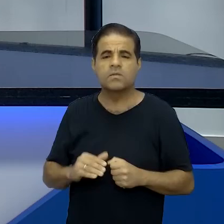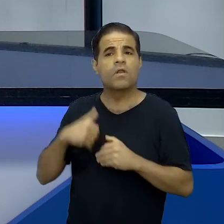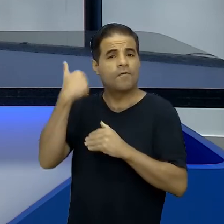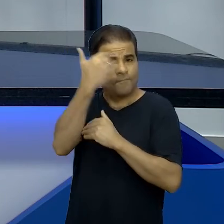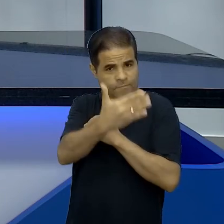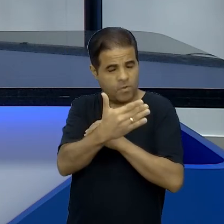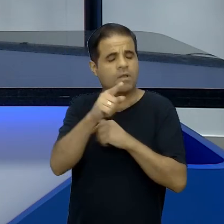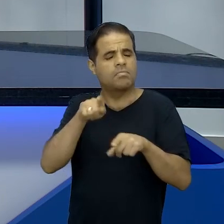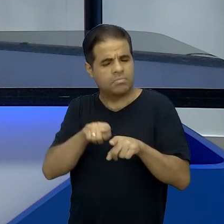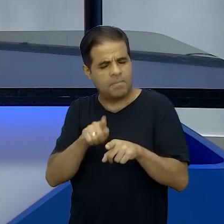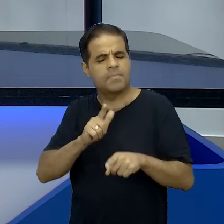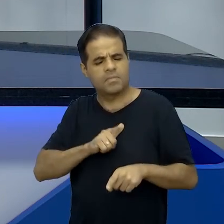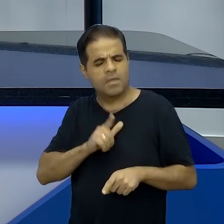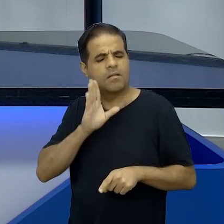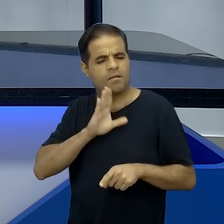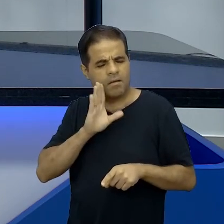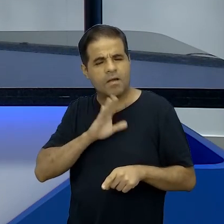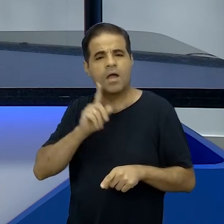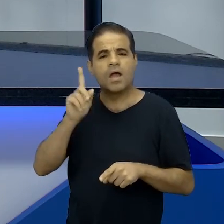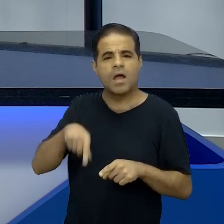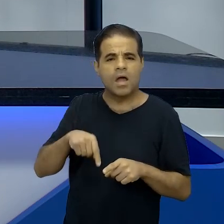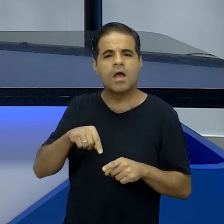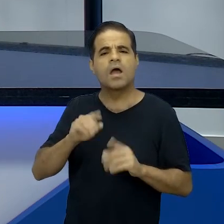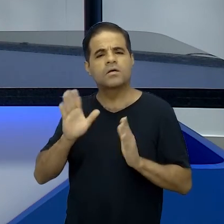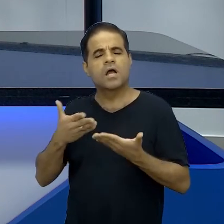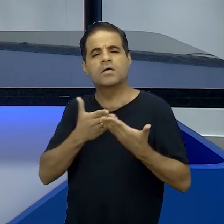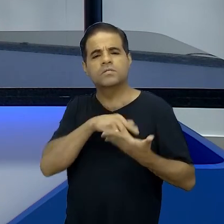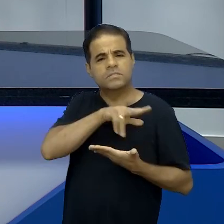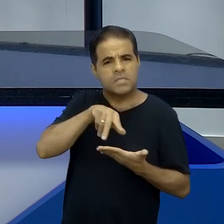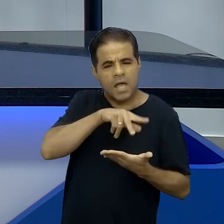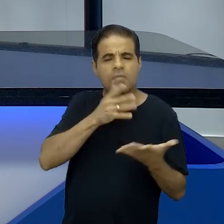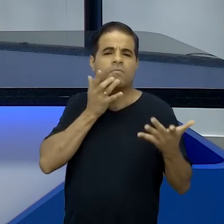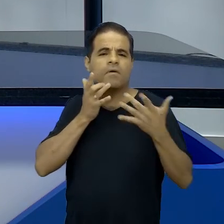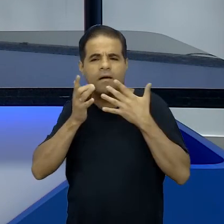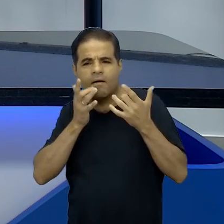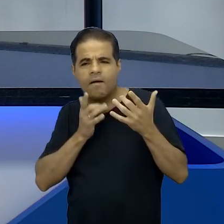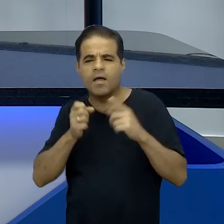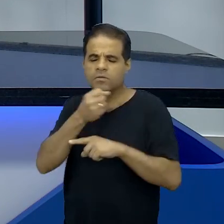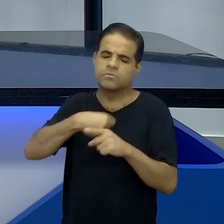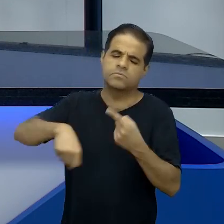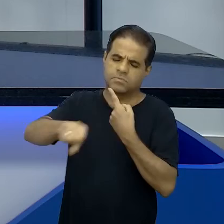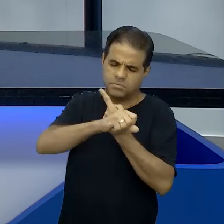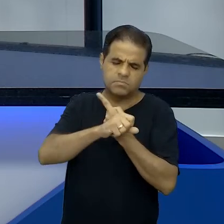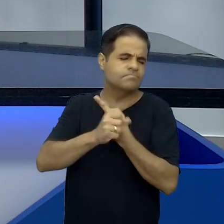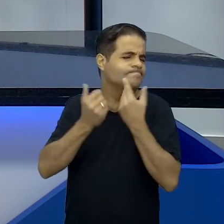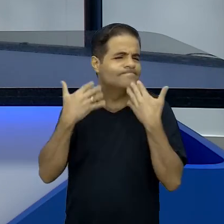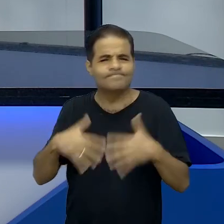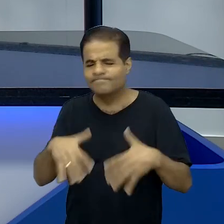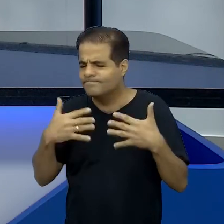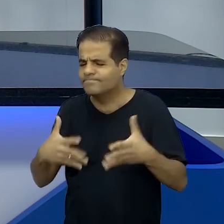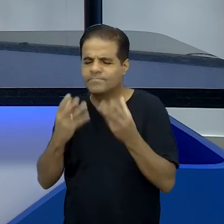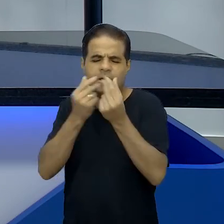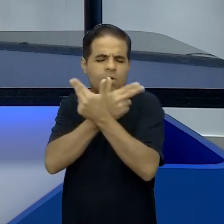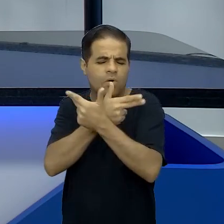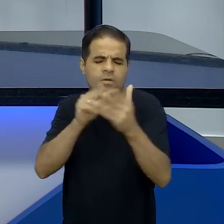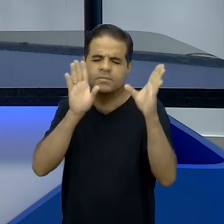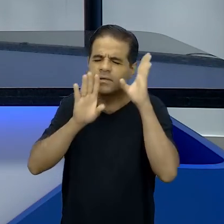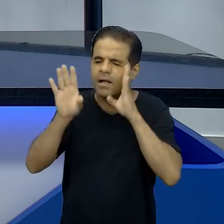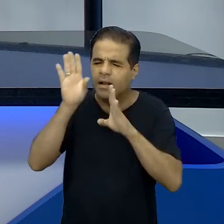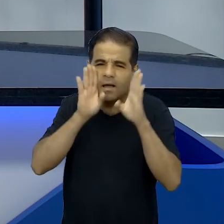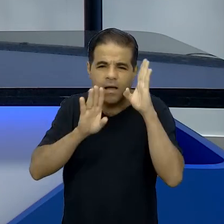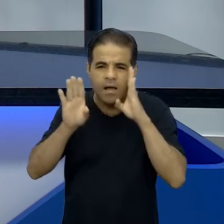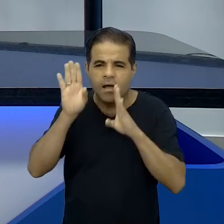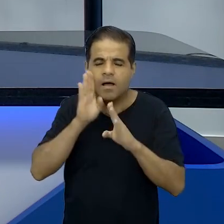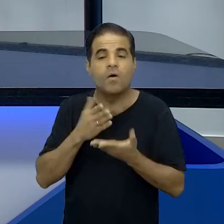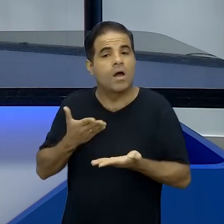tem muita coisa legal. Tem performance, como a gente já tinha visto, de dança, de teatro, social, tem muita coisa bacana. certo? Muito bom.